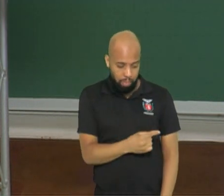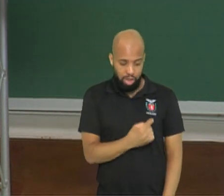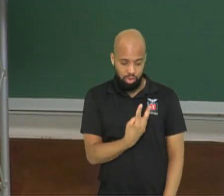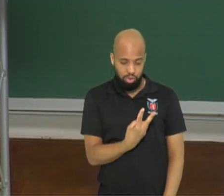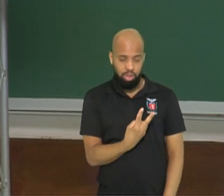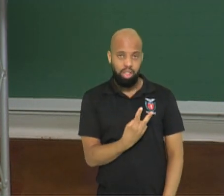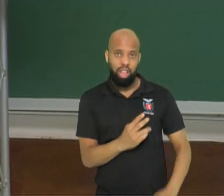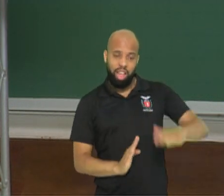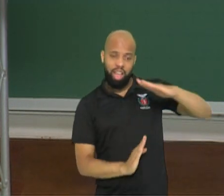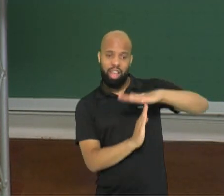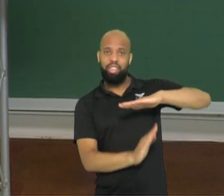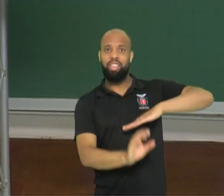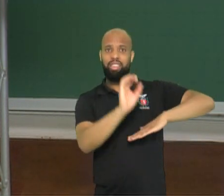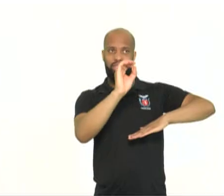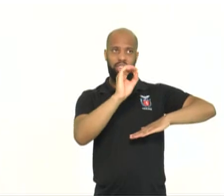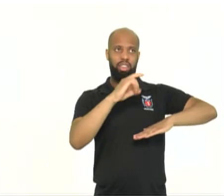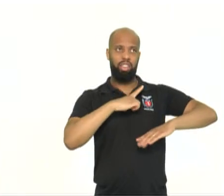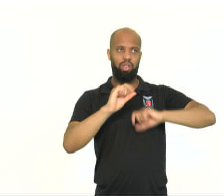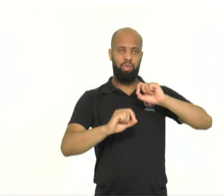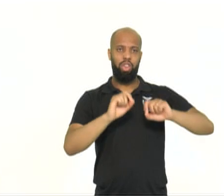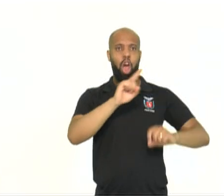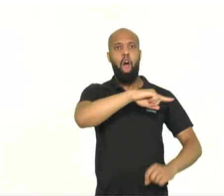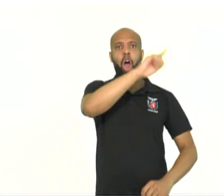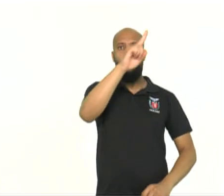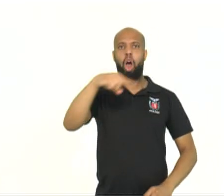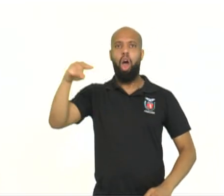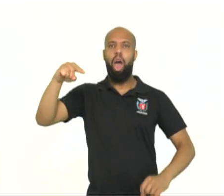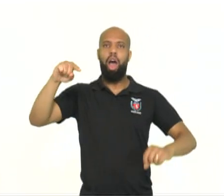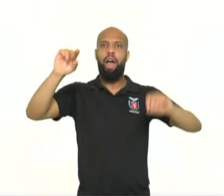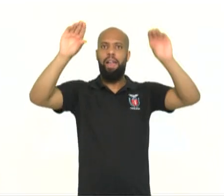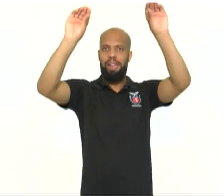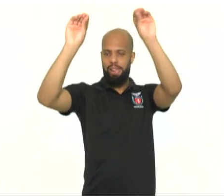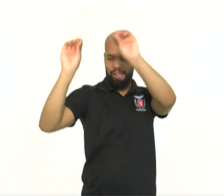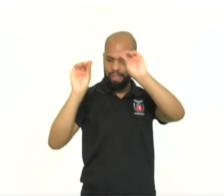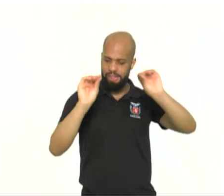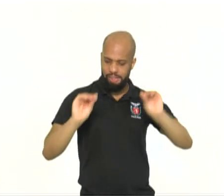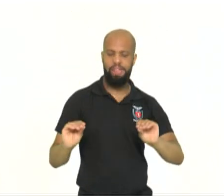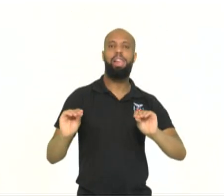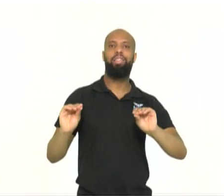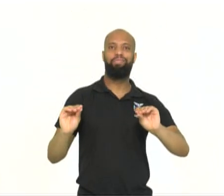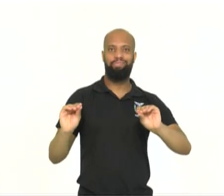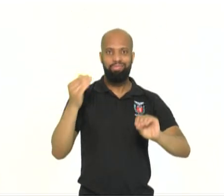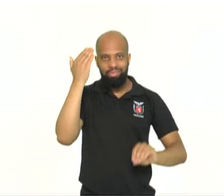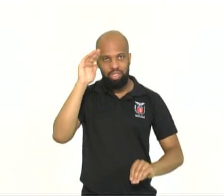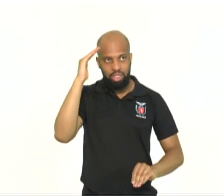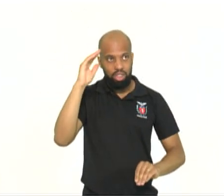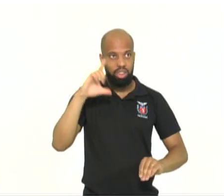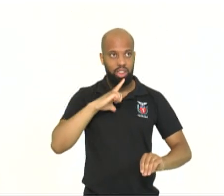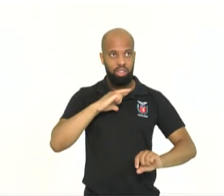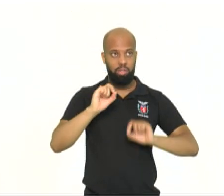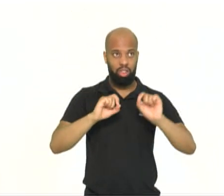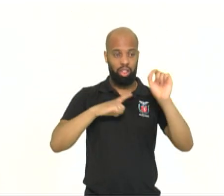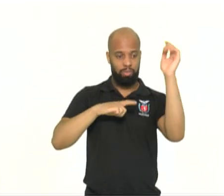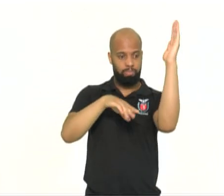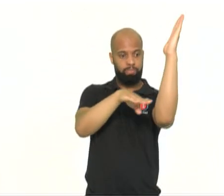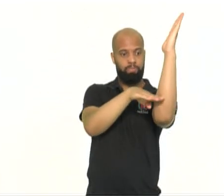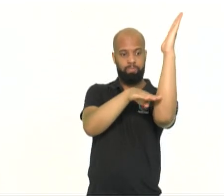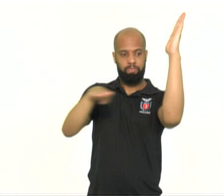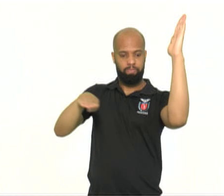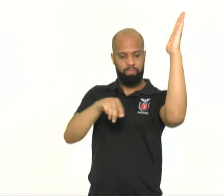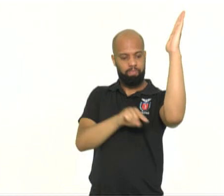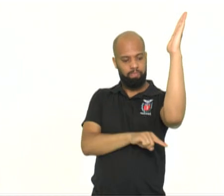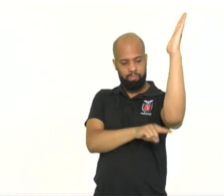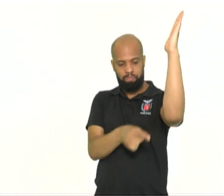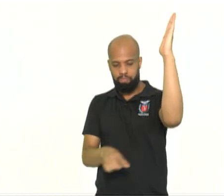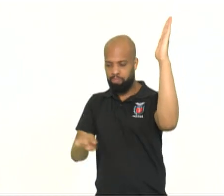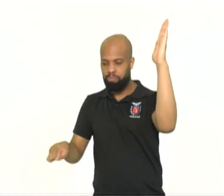a 0. Então, veja que ela está abaixo do eixo OX. Do eixo das abscissas. E a senoide,